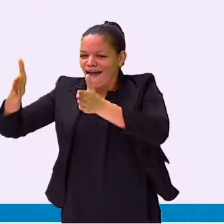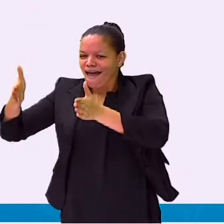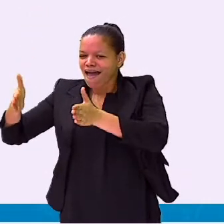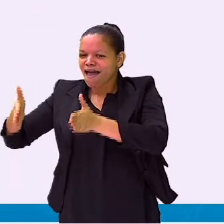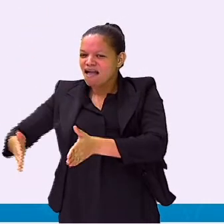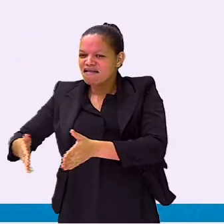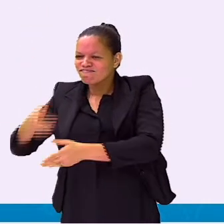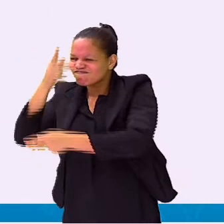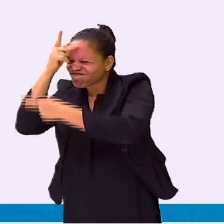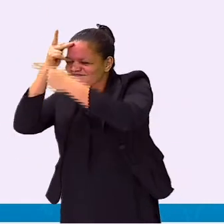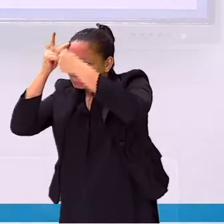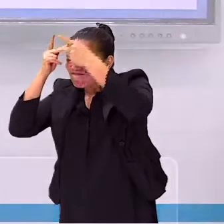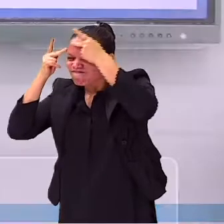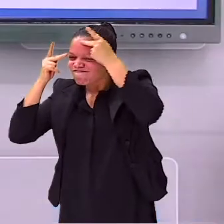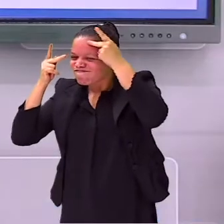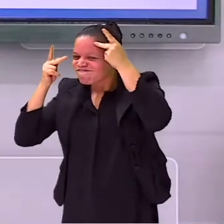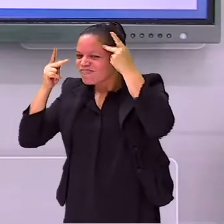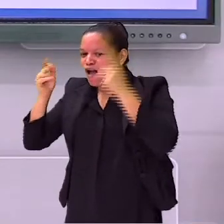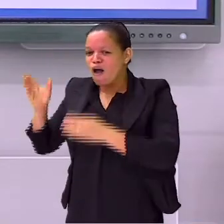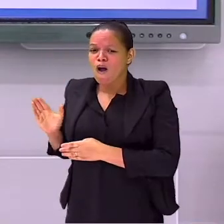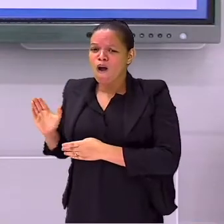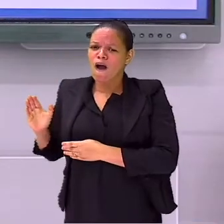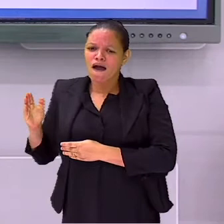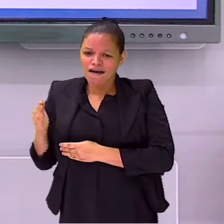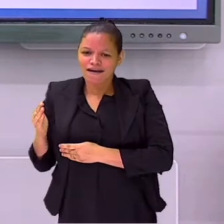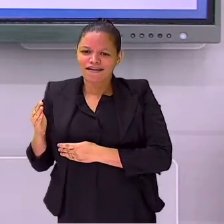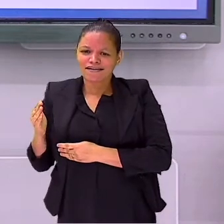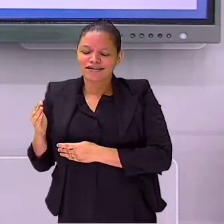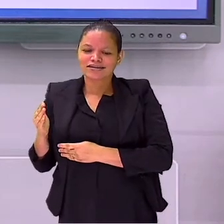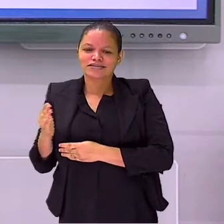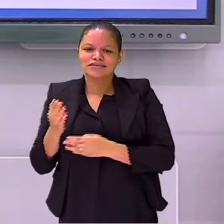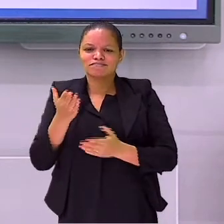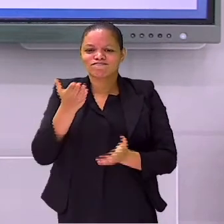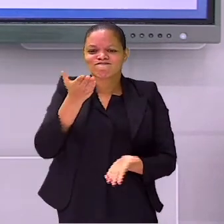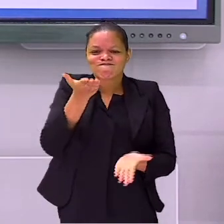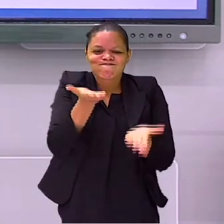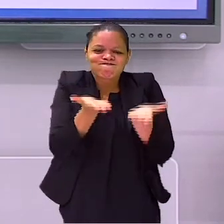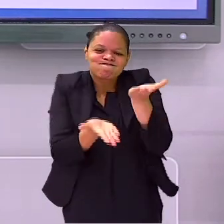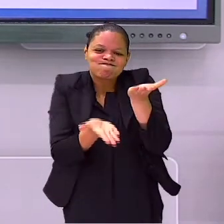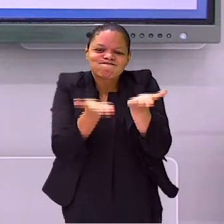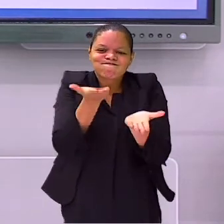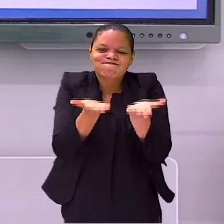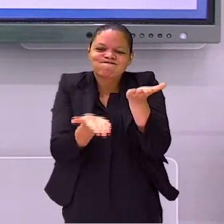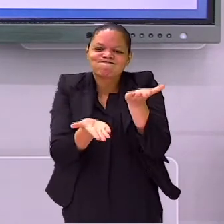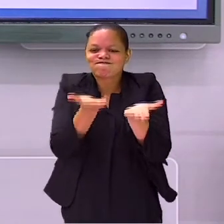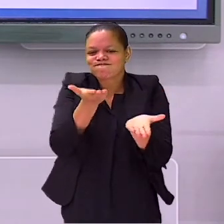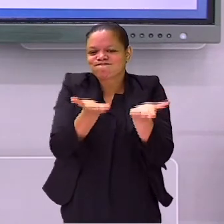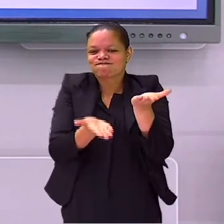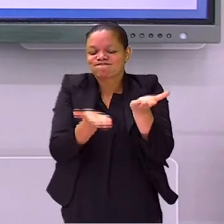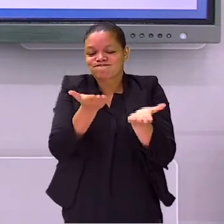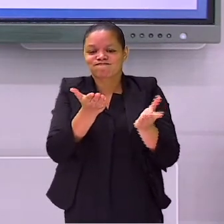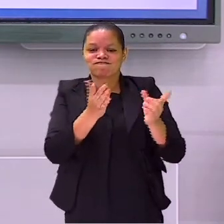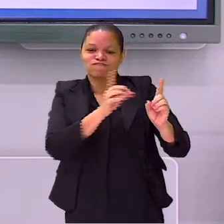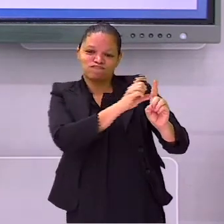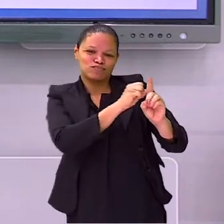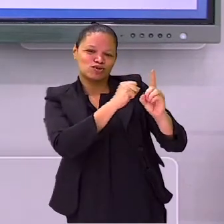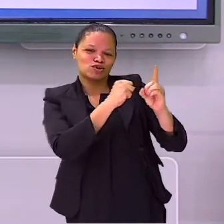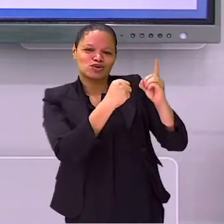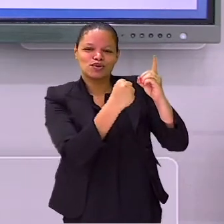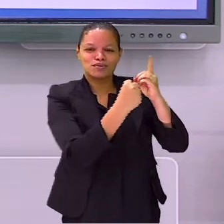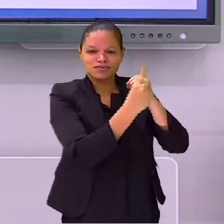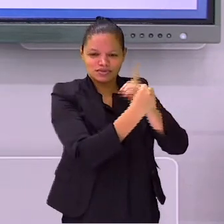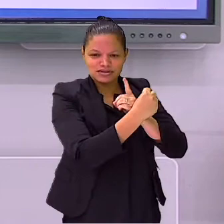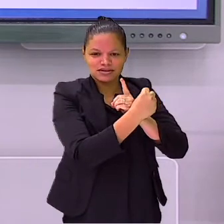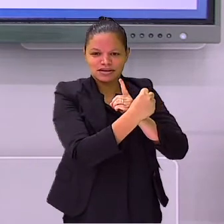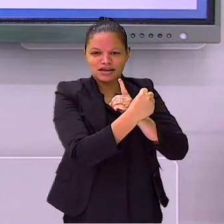essas pessoas estão à margem da sociedade. O que é estar à margem? É como se nós imaginássemos que se essas